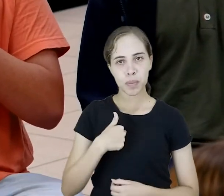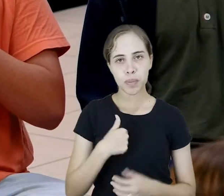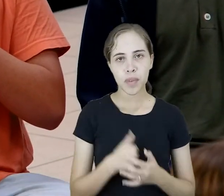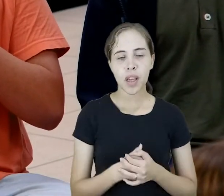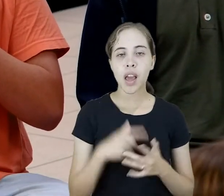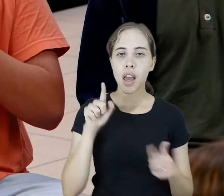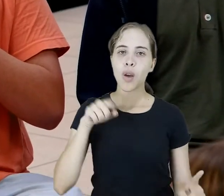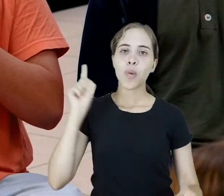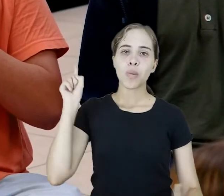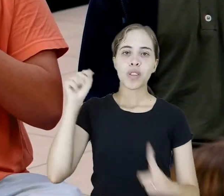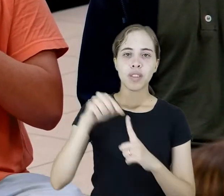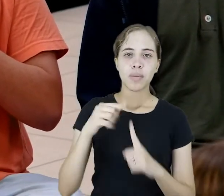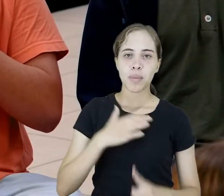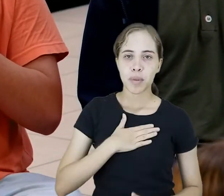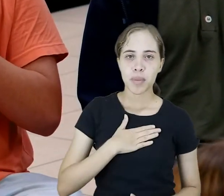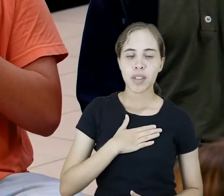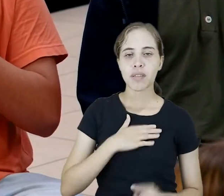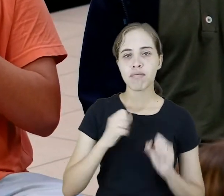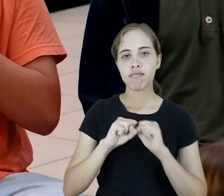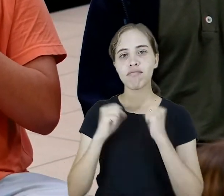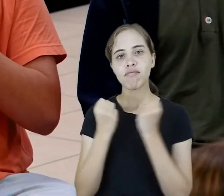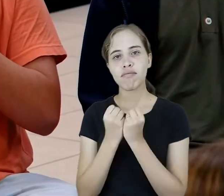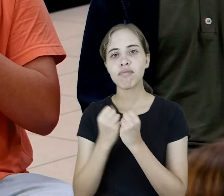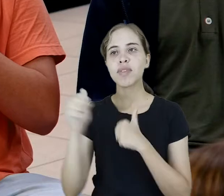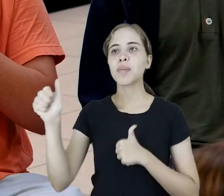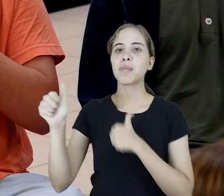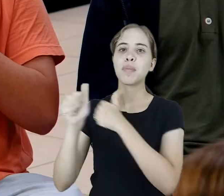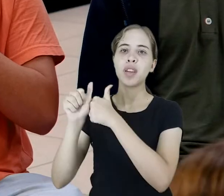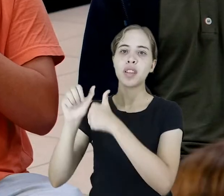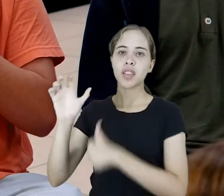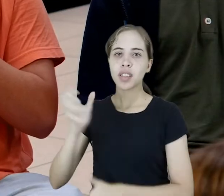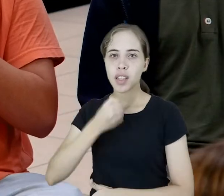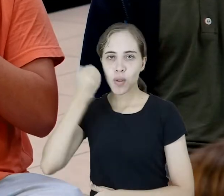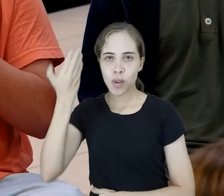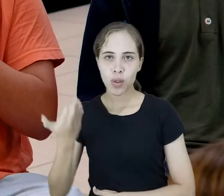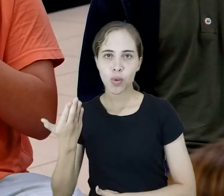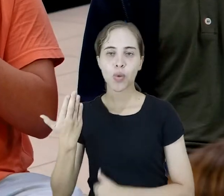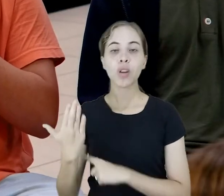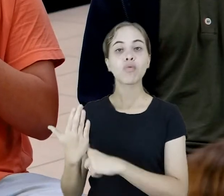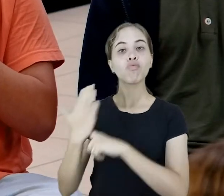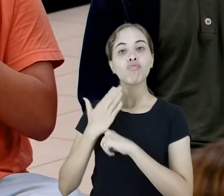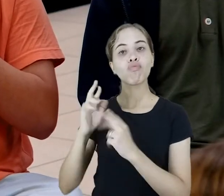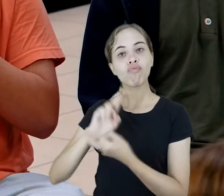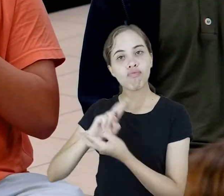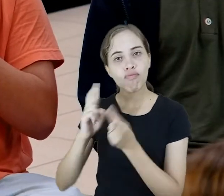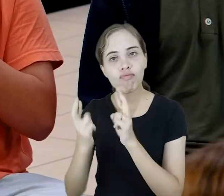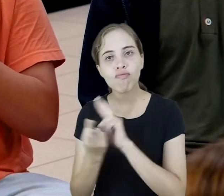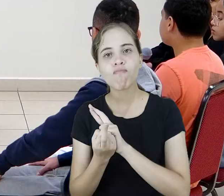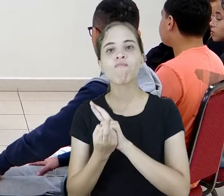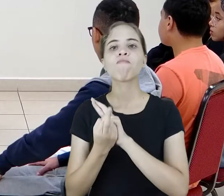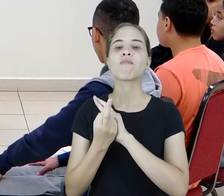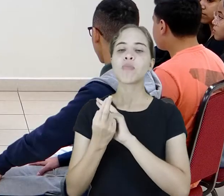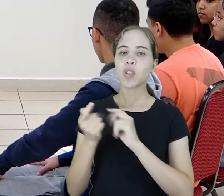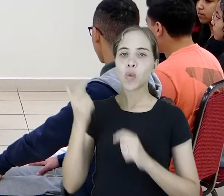esse é o objetivo para mim do seminário, poder nos aproximar do Salvador, nos levar ao arrependimento para podermos voltar à sua